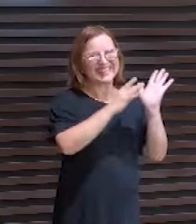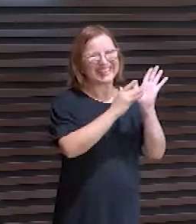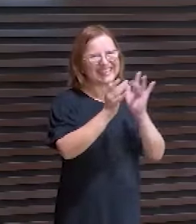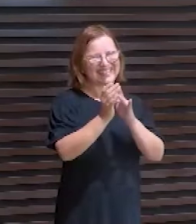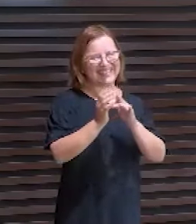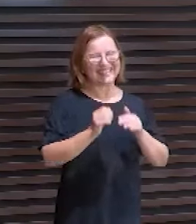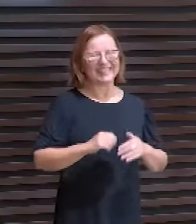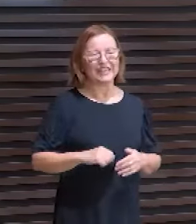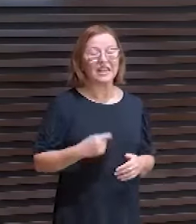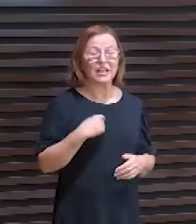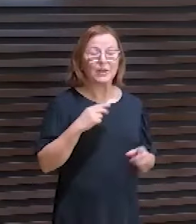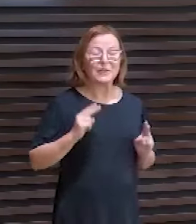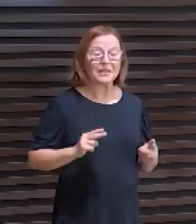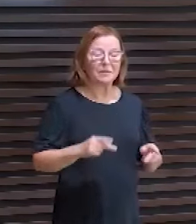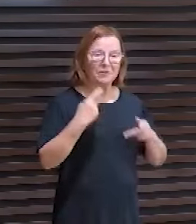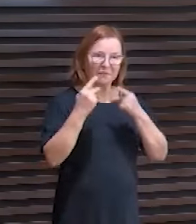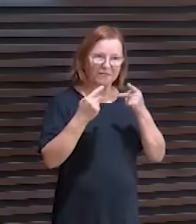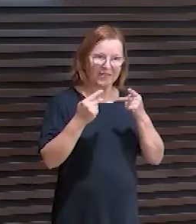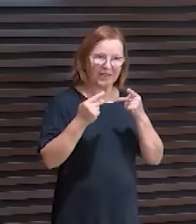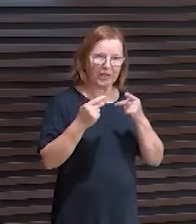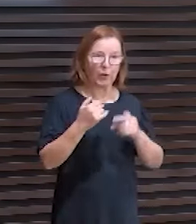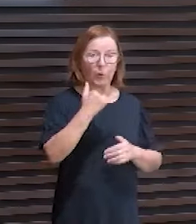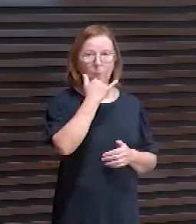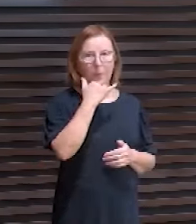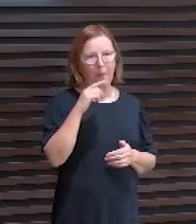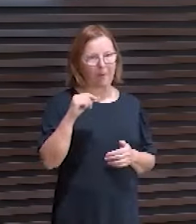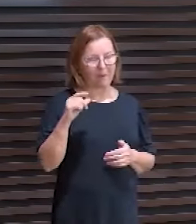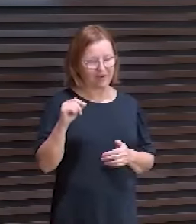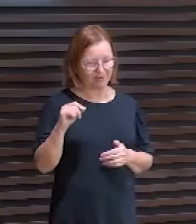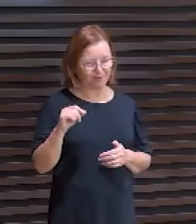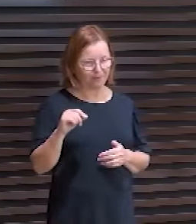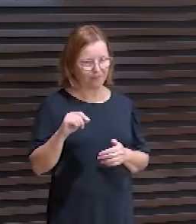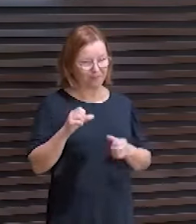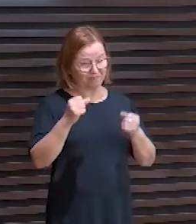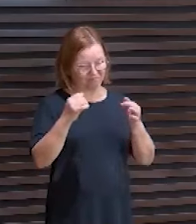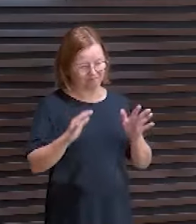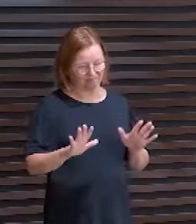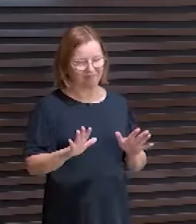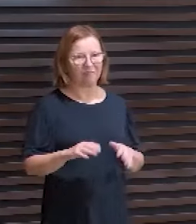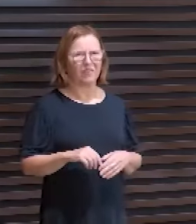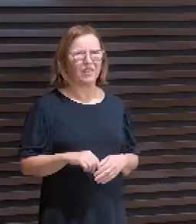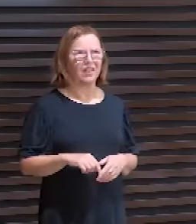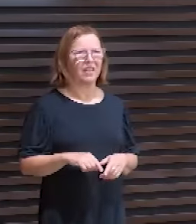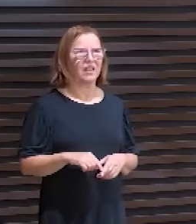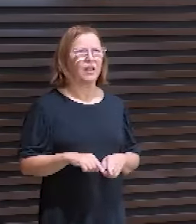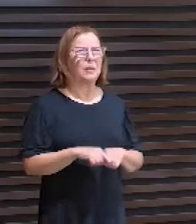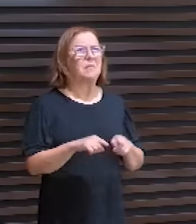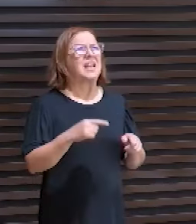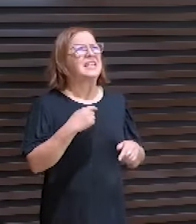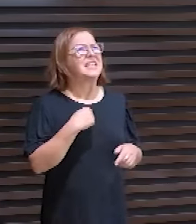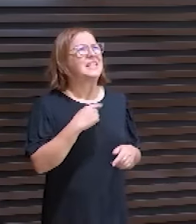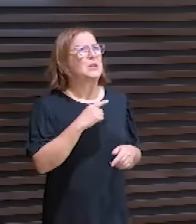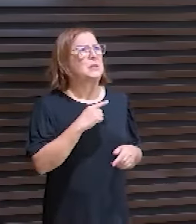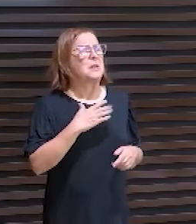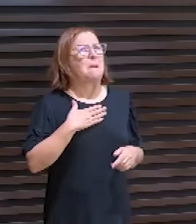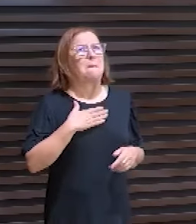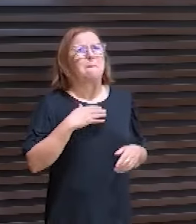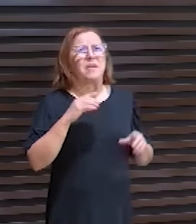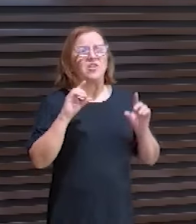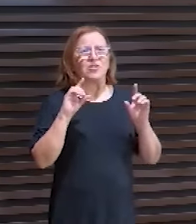digo que a questão do Perdão é assim mas eu tenho os meus direitos